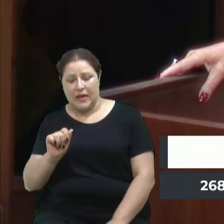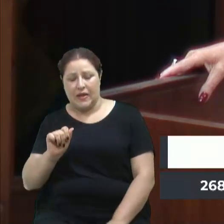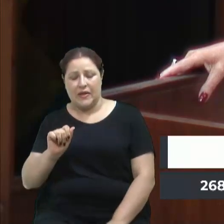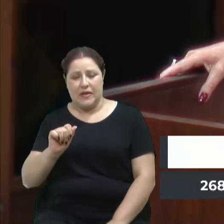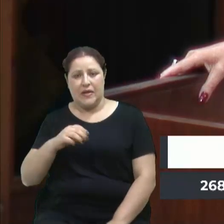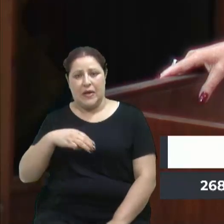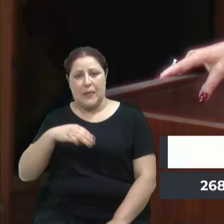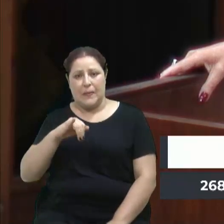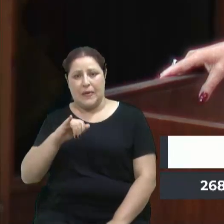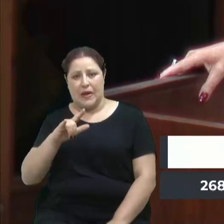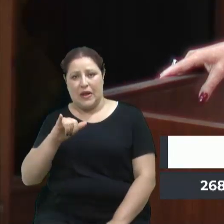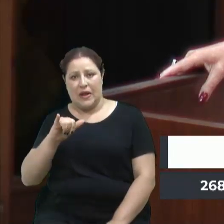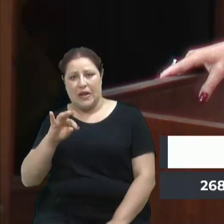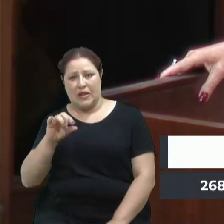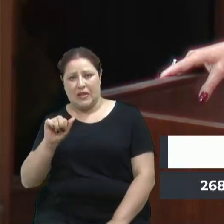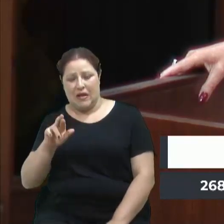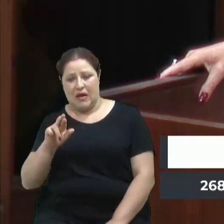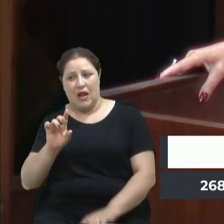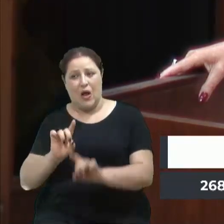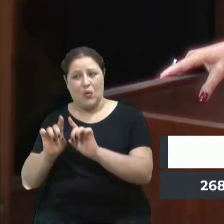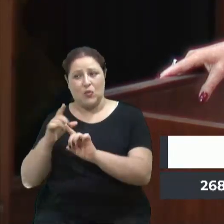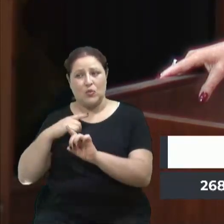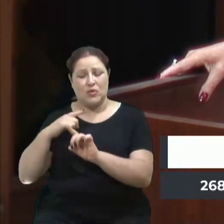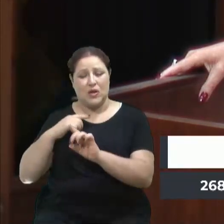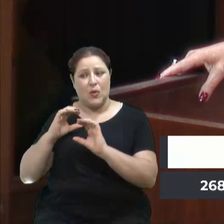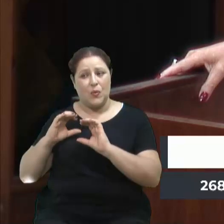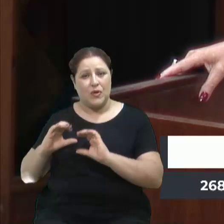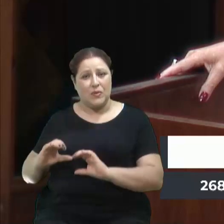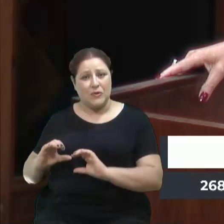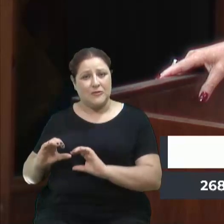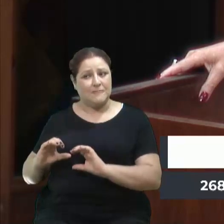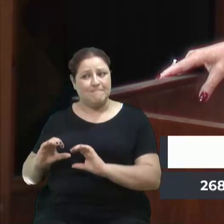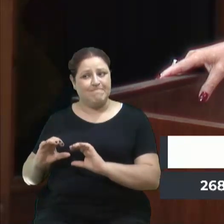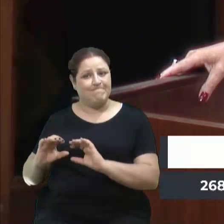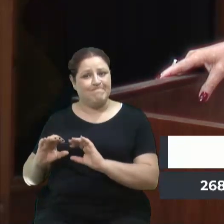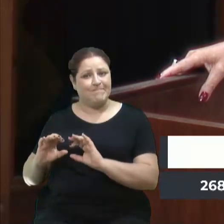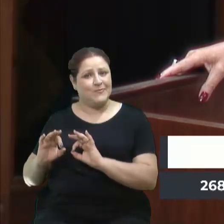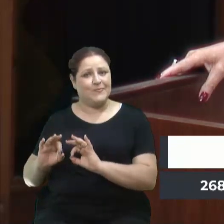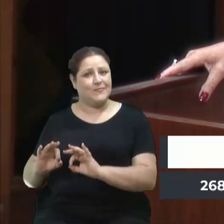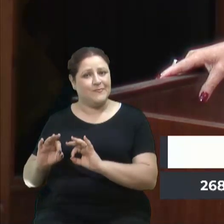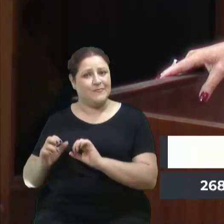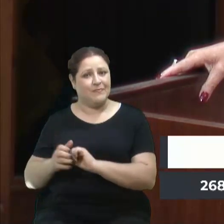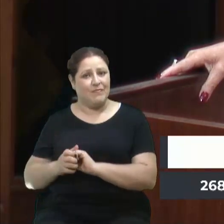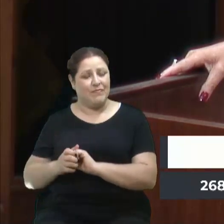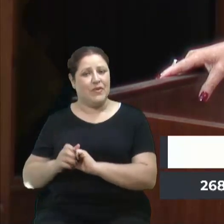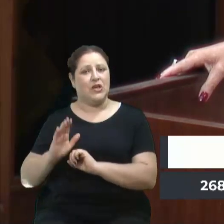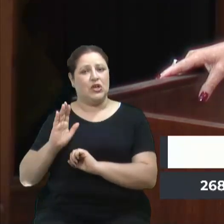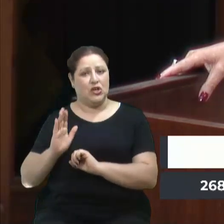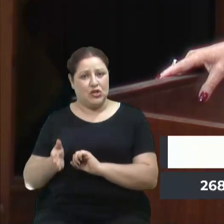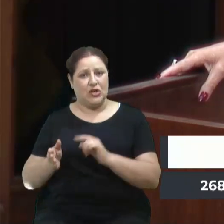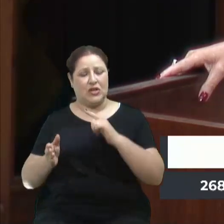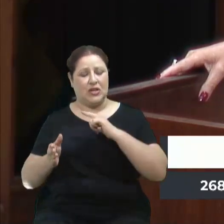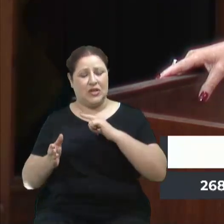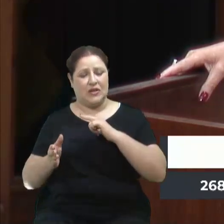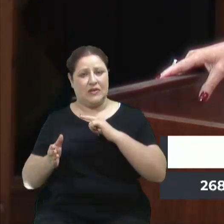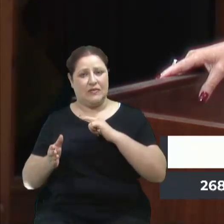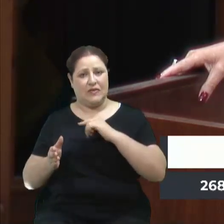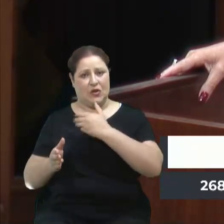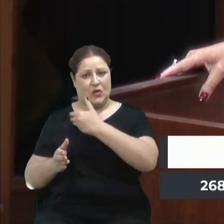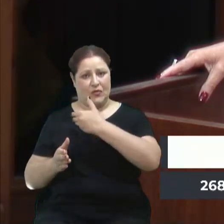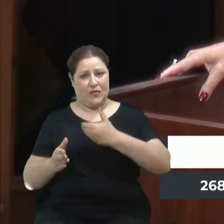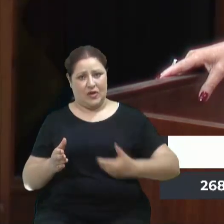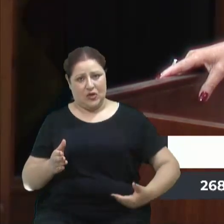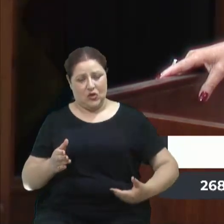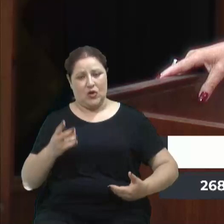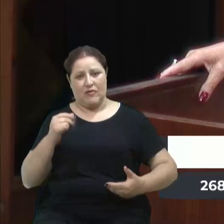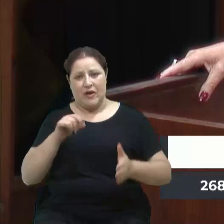governador, que falou imediatamente que já vai averiguar e que já tomou dianteira de ver